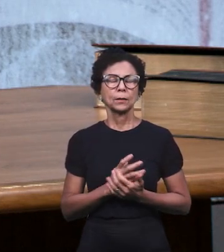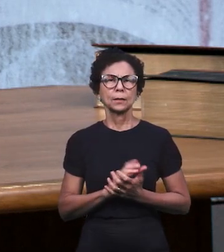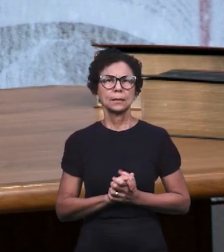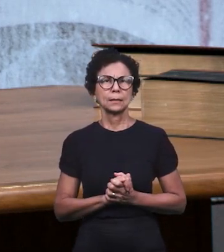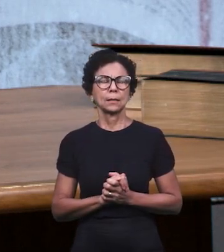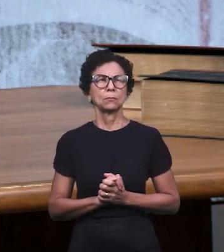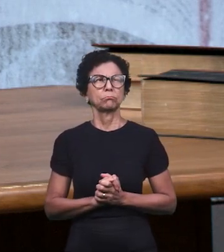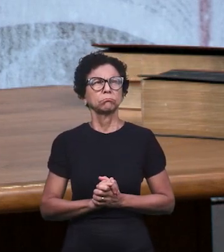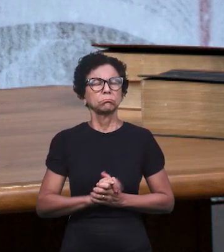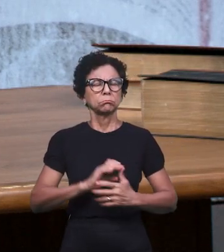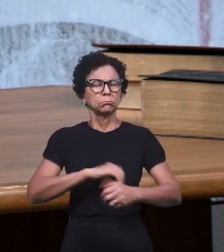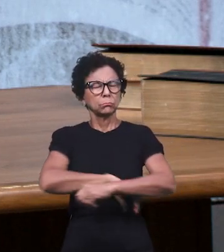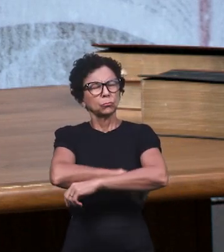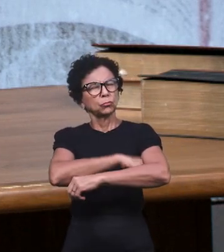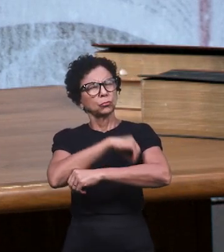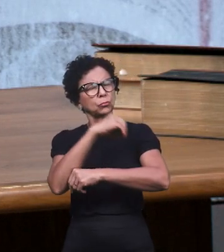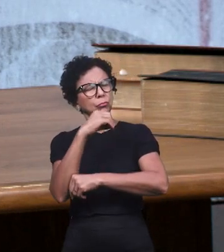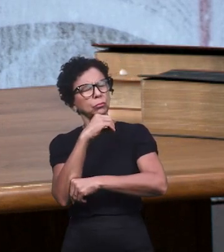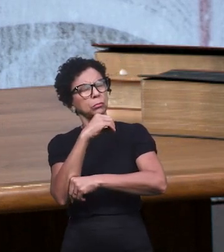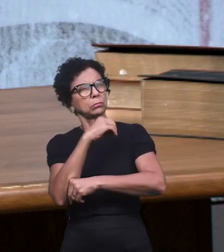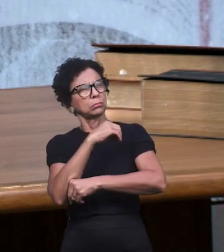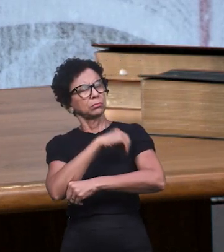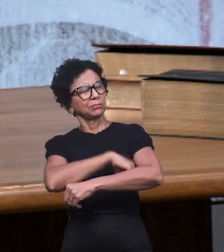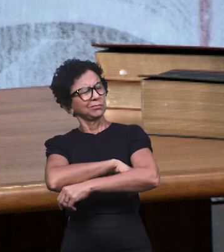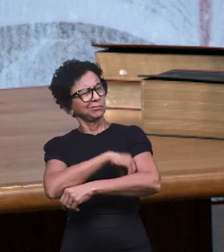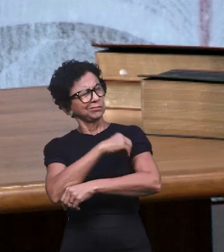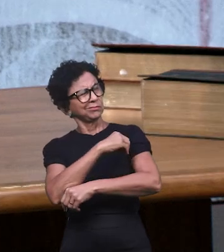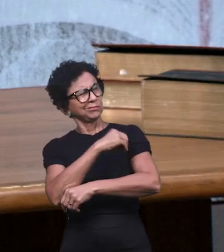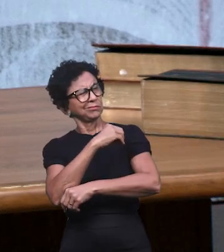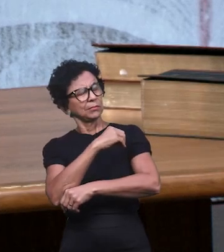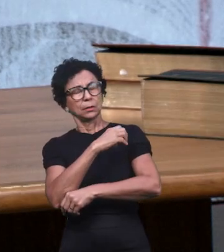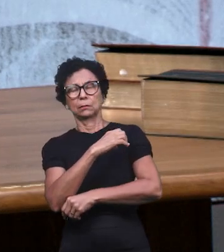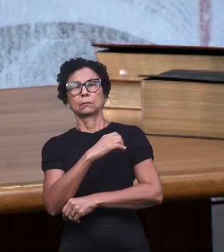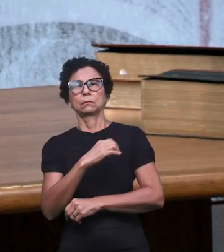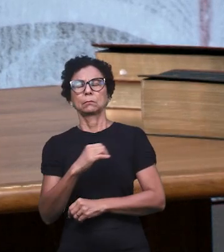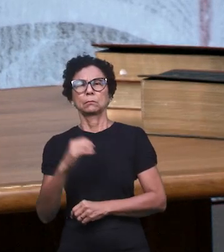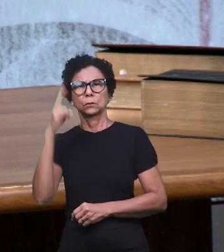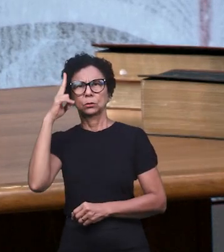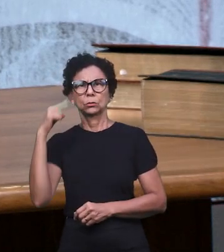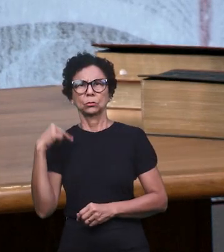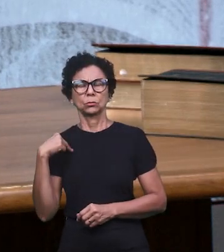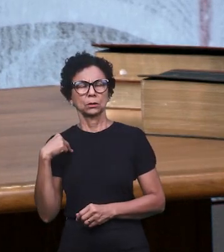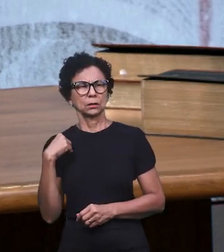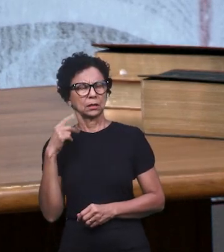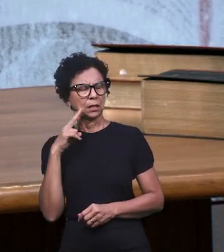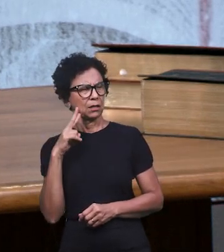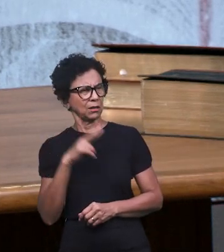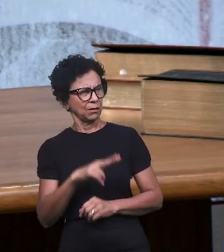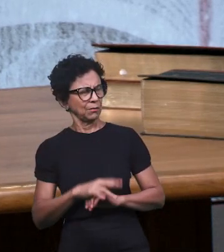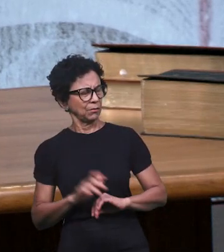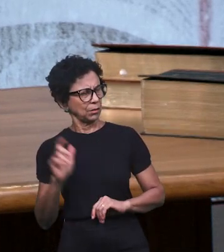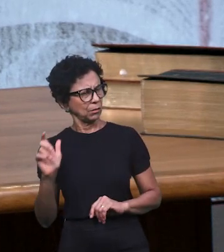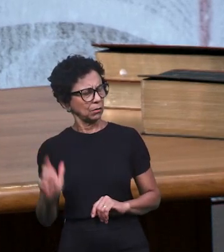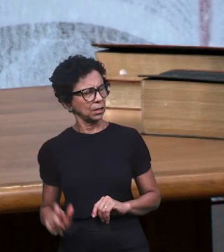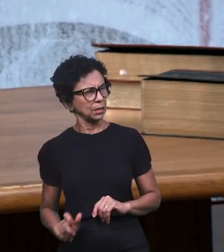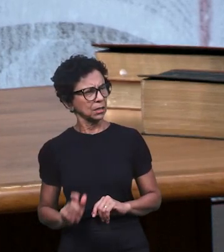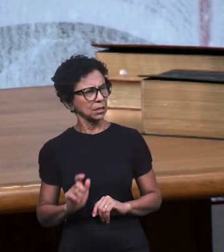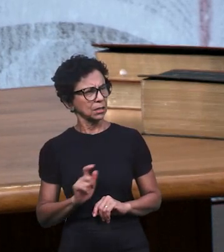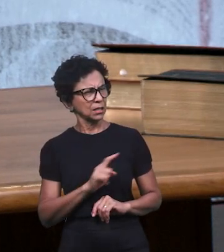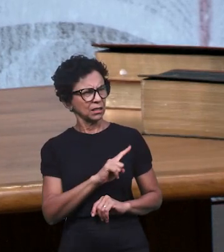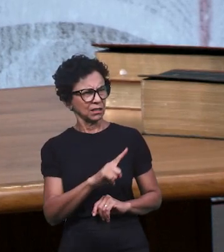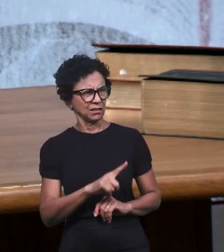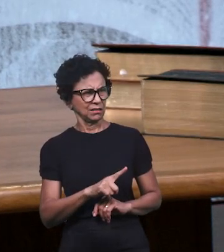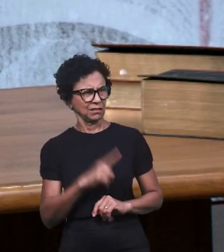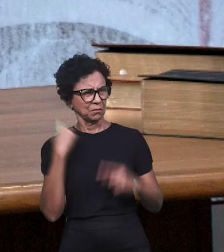pela manhã e olhou para eles, e eis que estavam turbados. Então perguntou aos eunucos